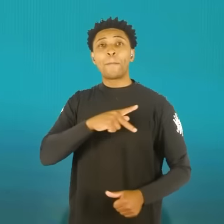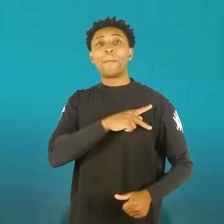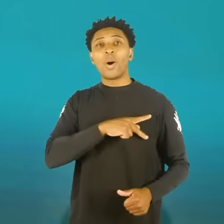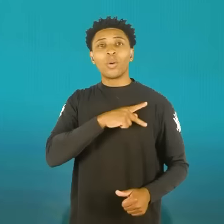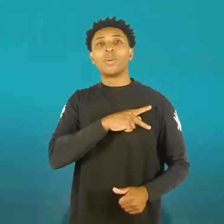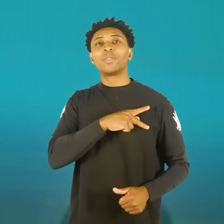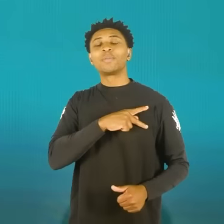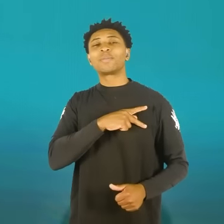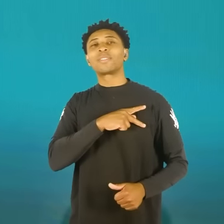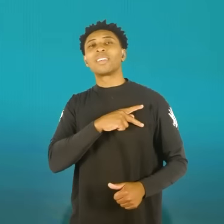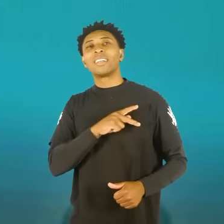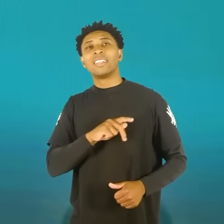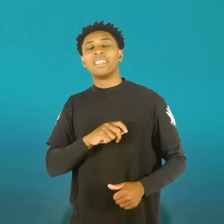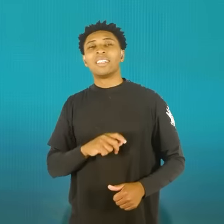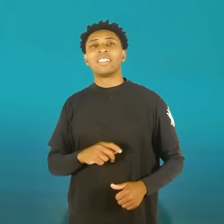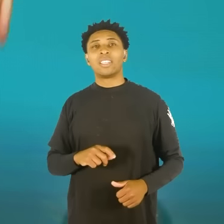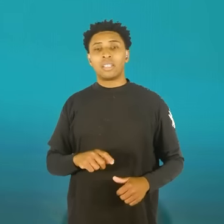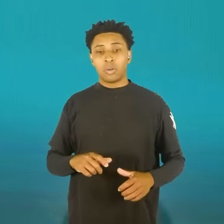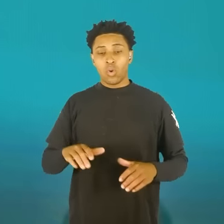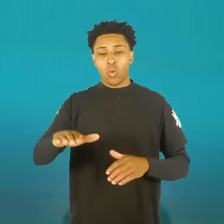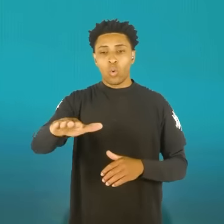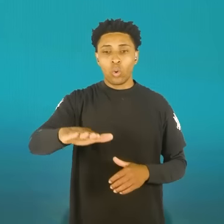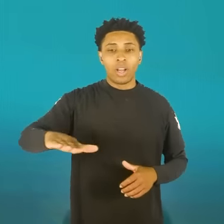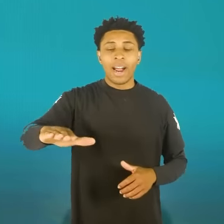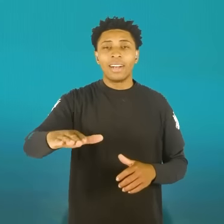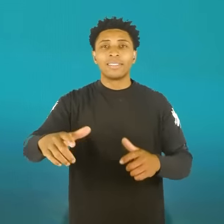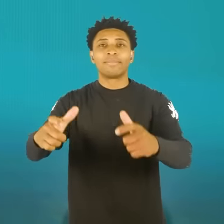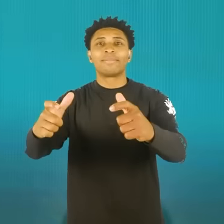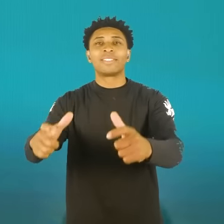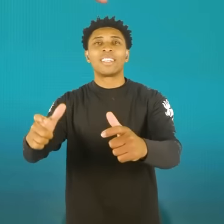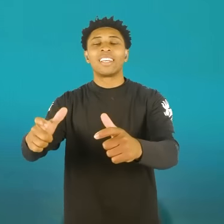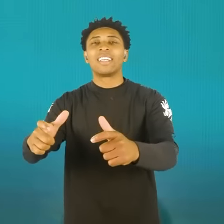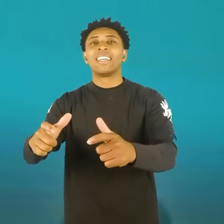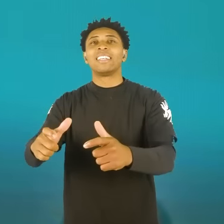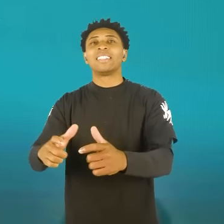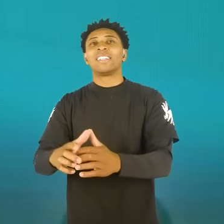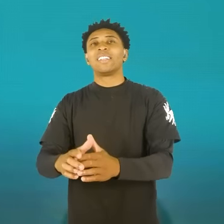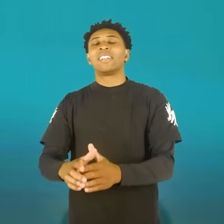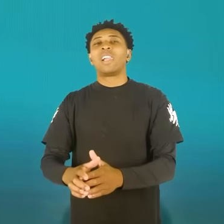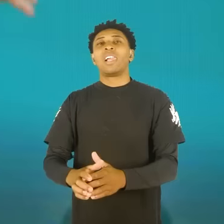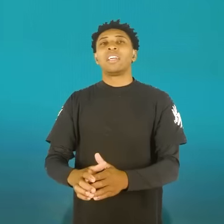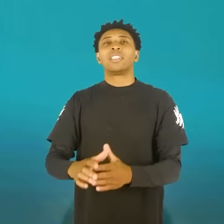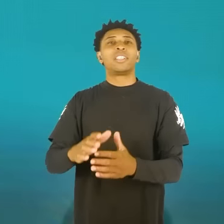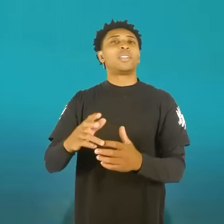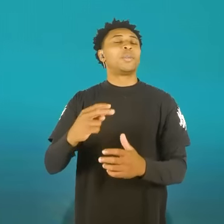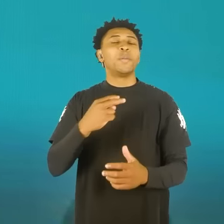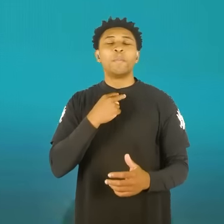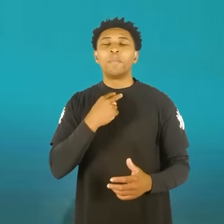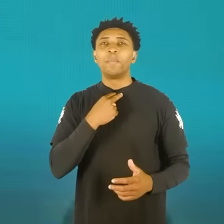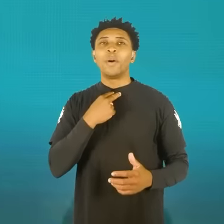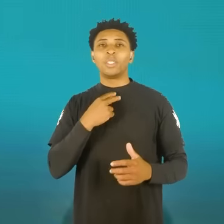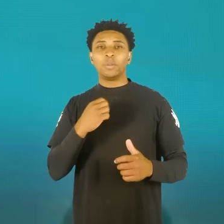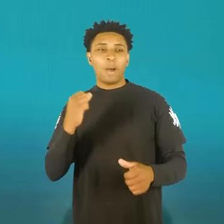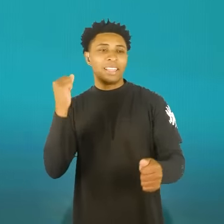que Paulo caiu numa terra onde está provado que ninguém pode matar a geração de um homem, de uma mulher que adora